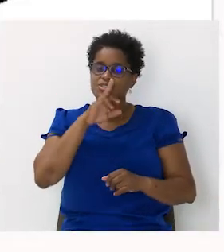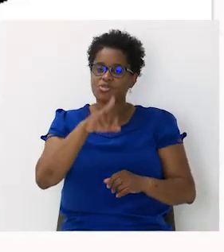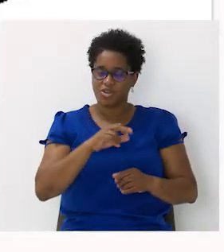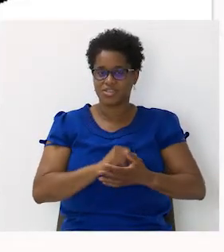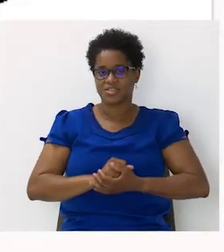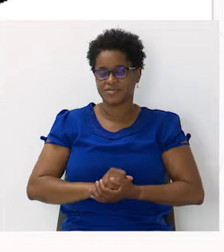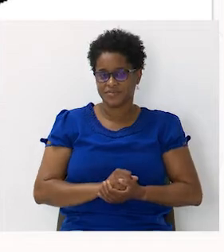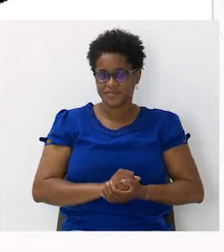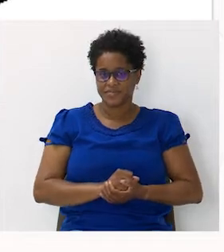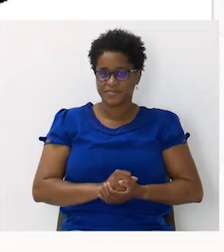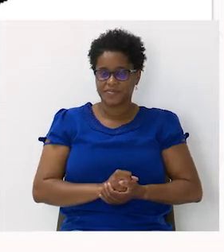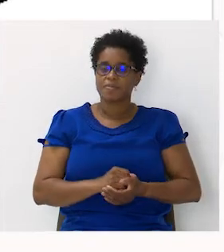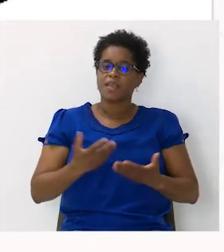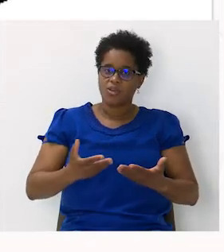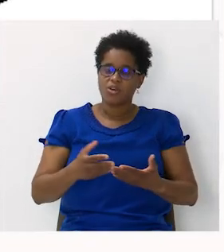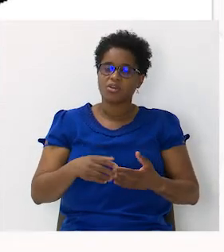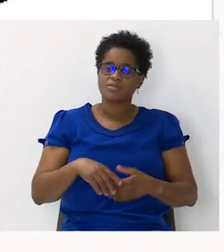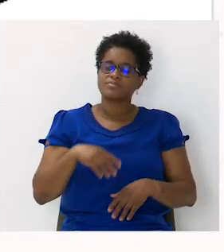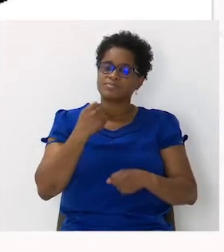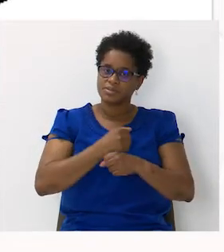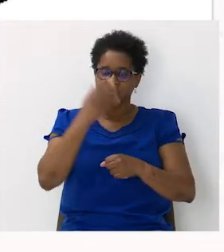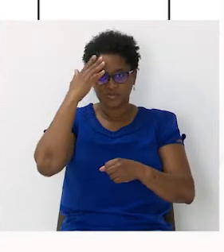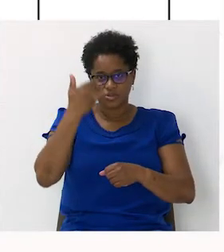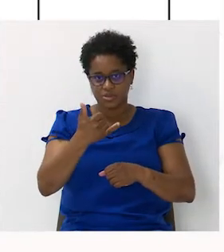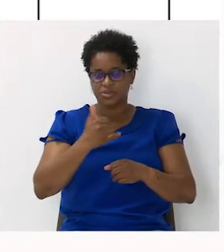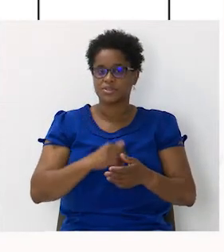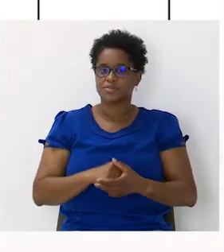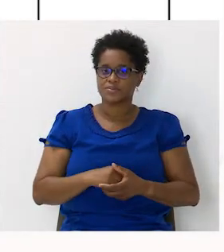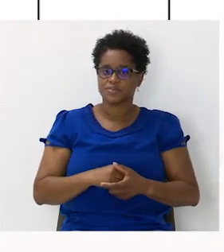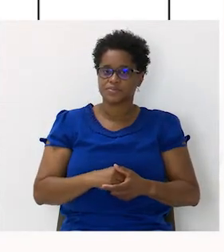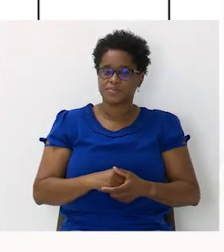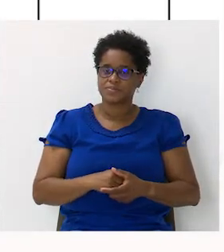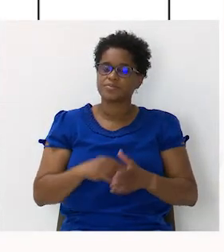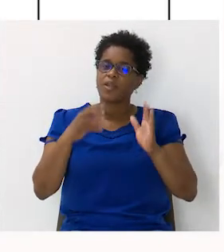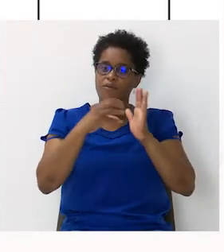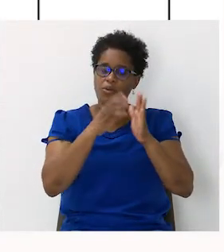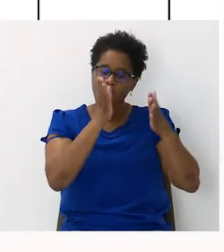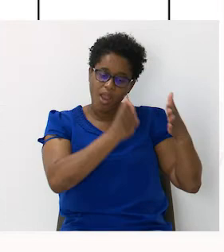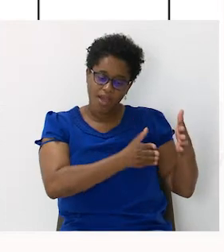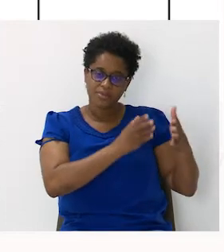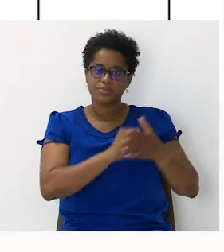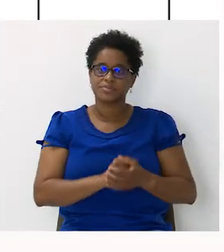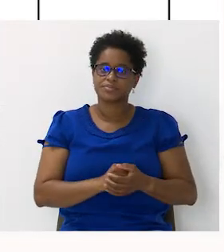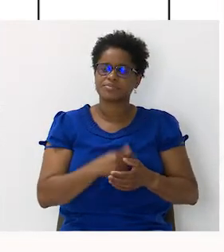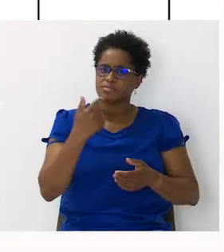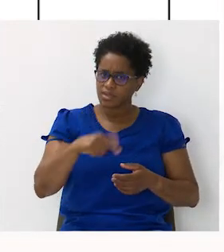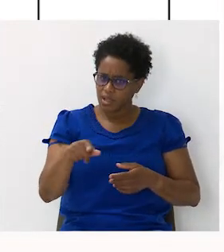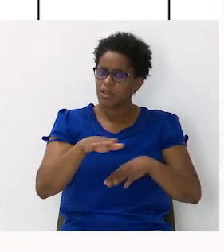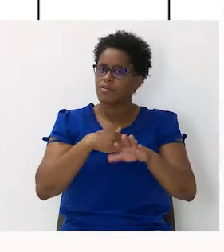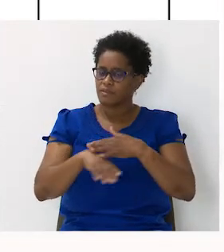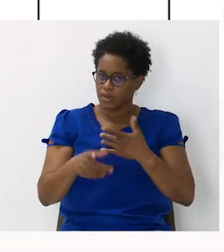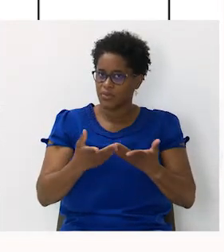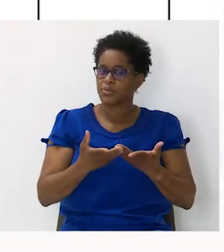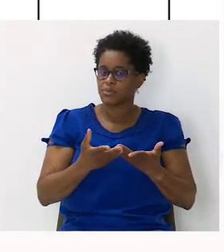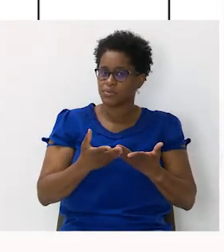resposta. Vamos para o exercício número 2. Na figura ao lado está